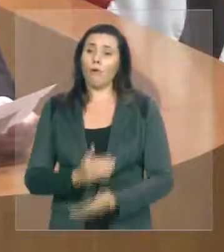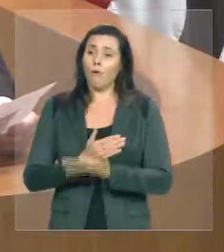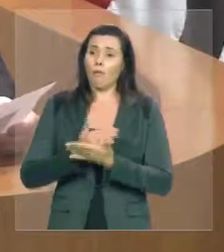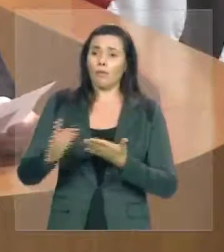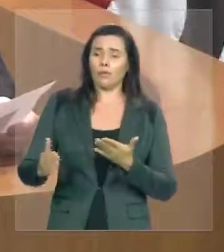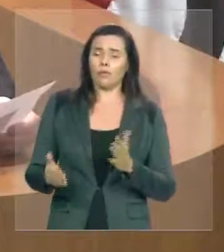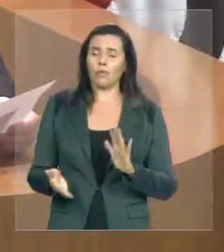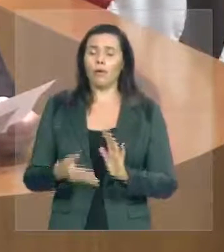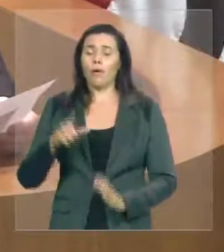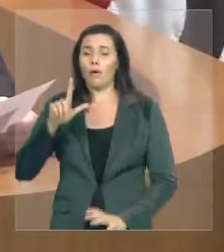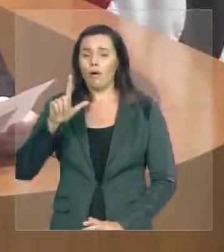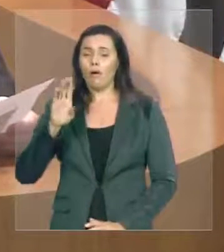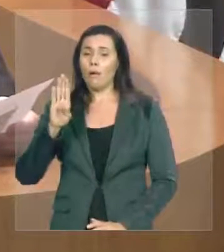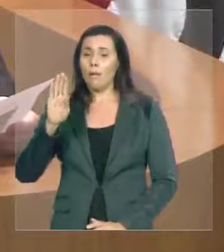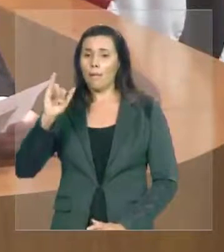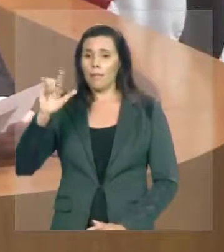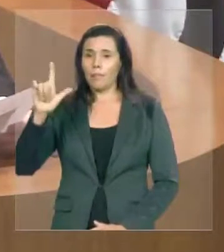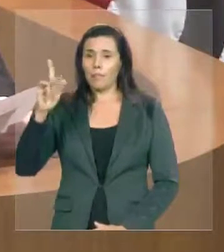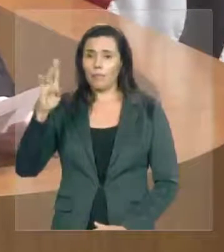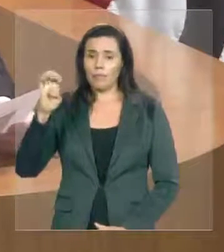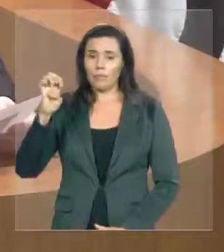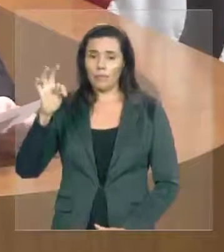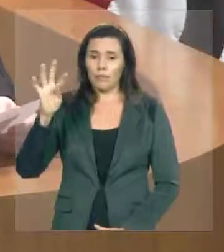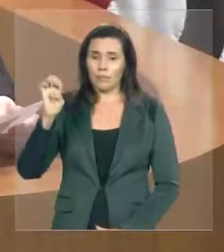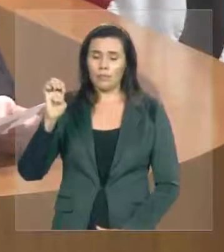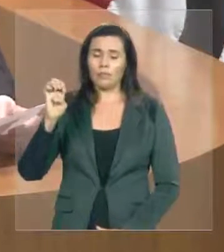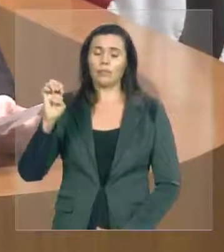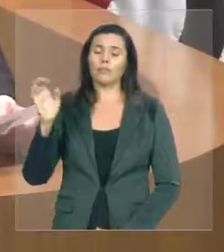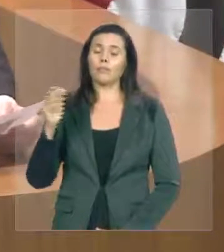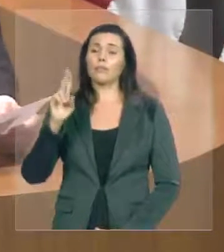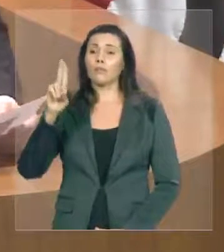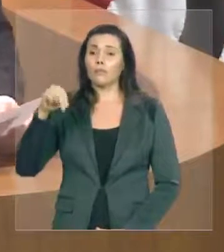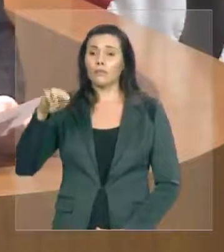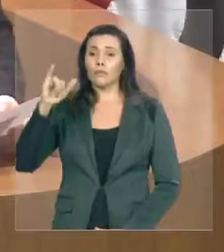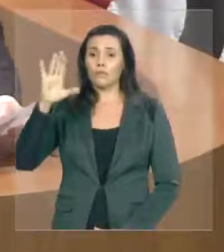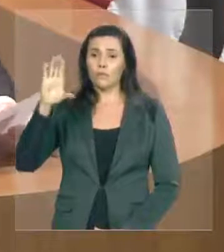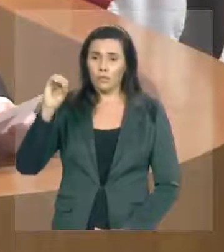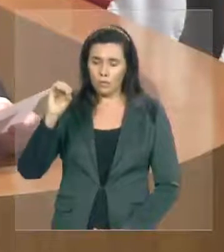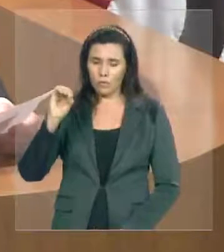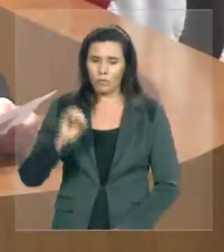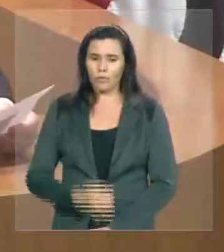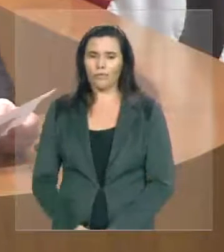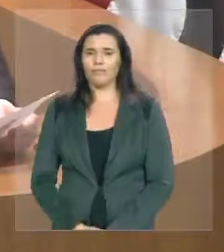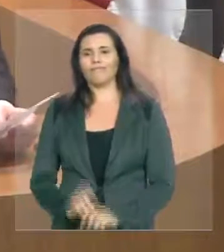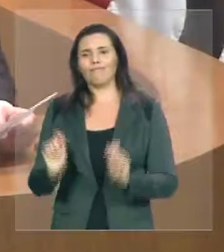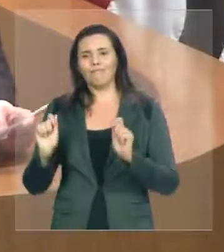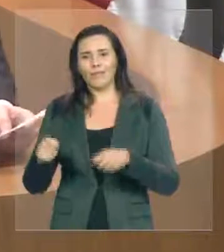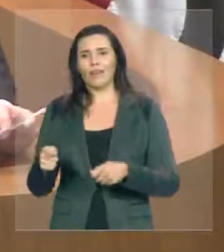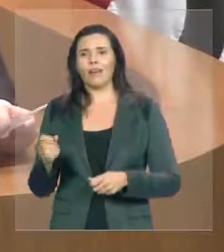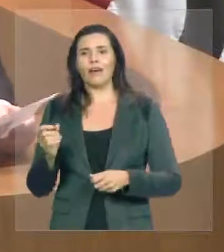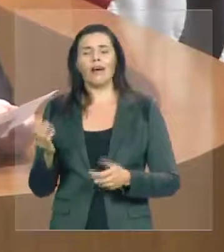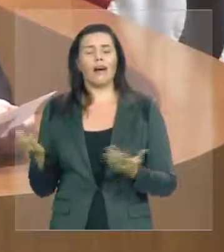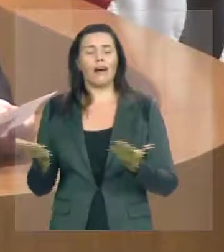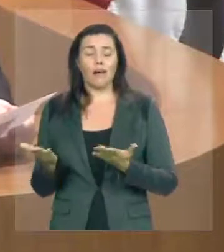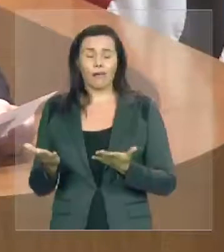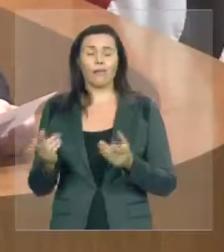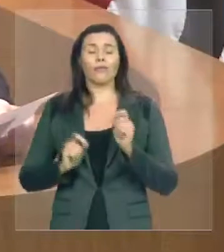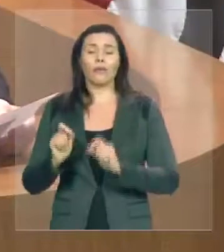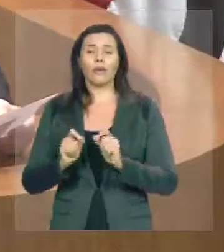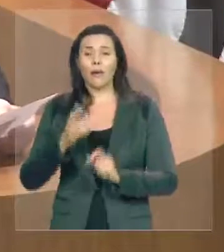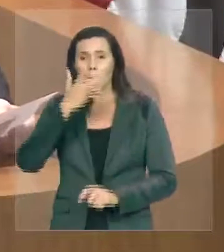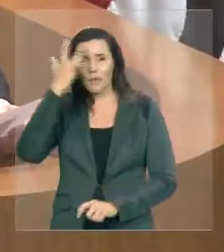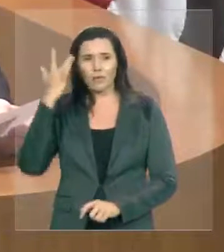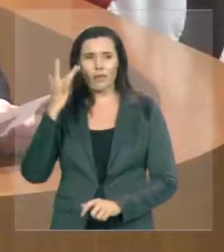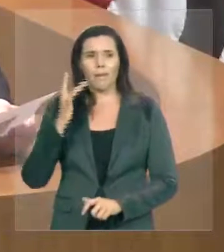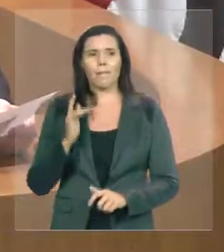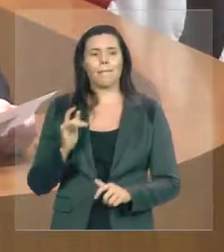biometria facial e outras medidas de impacto para reduzir os transtornos enfrentados pela população. E está finalizando